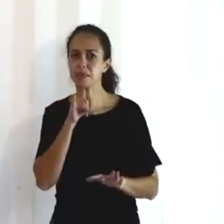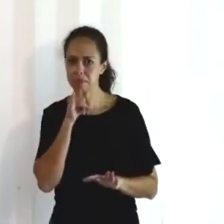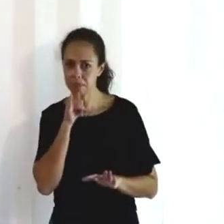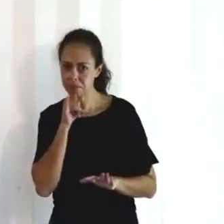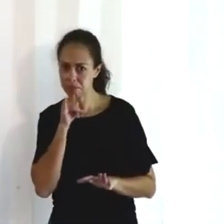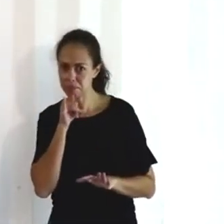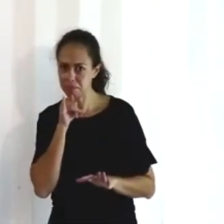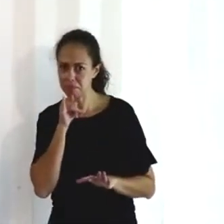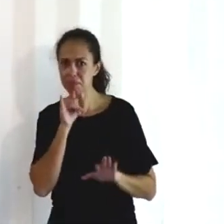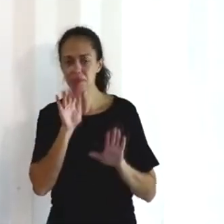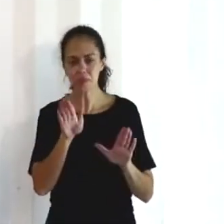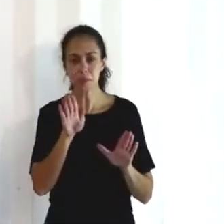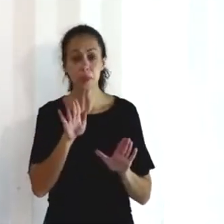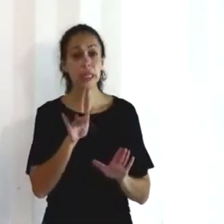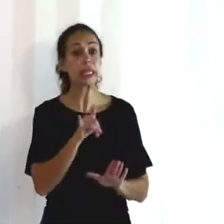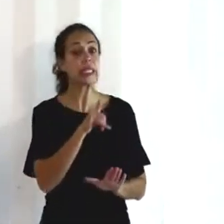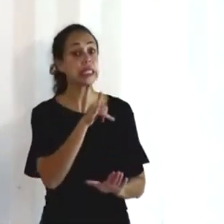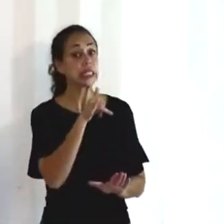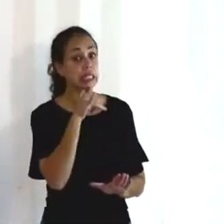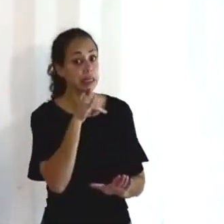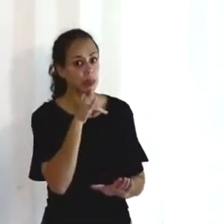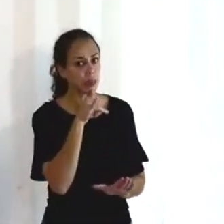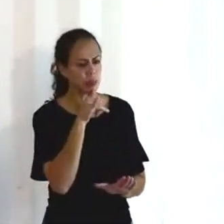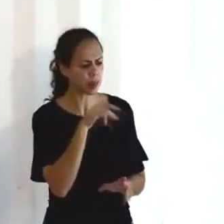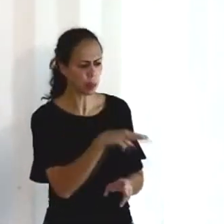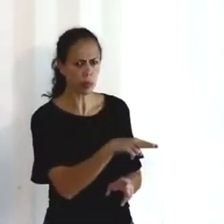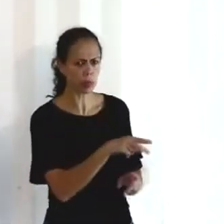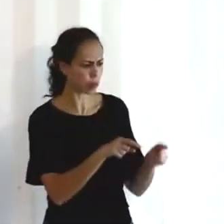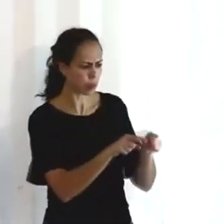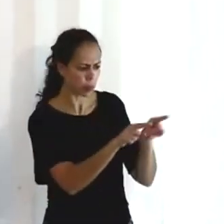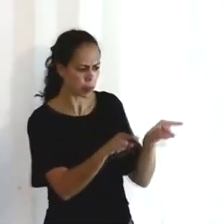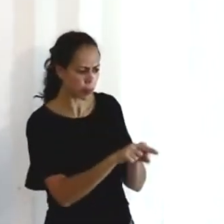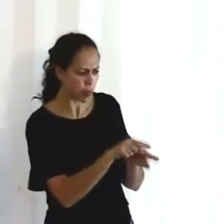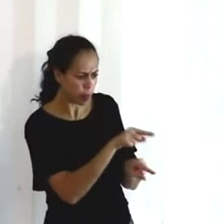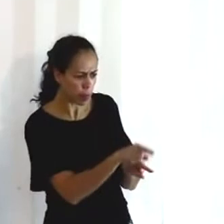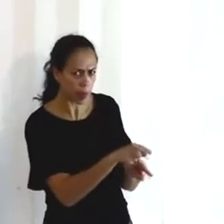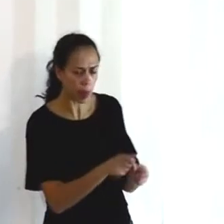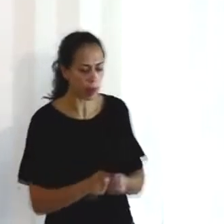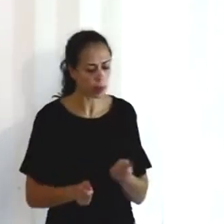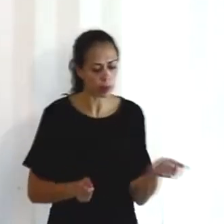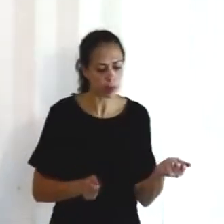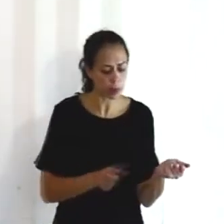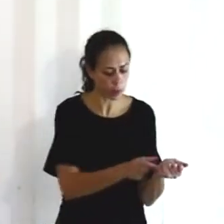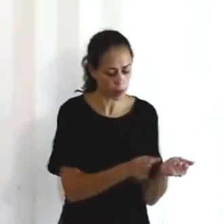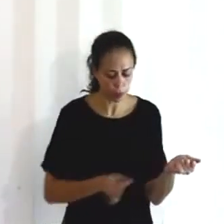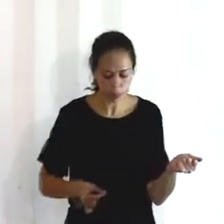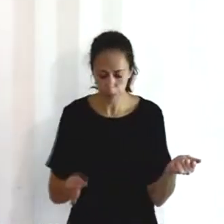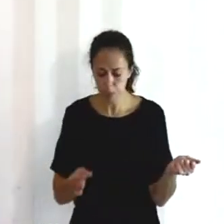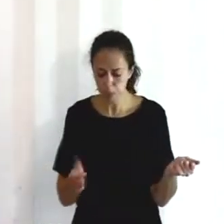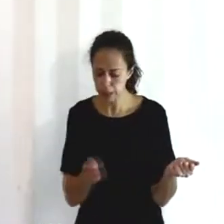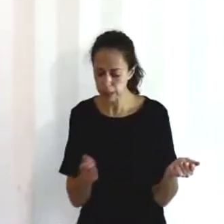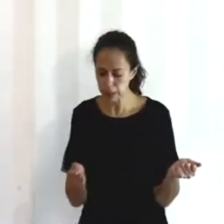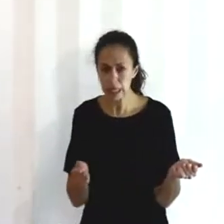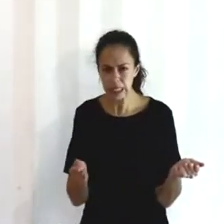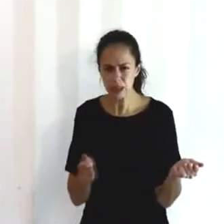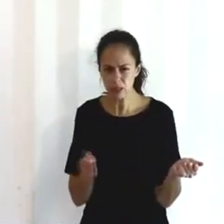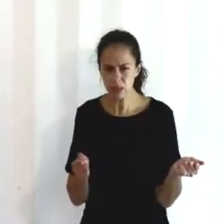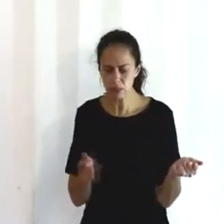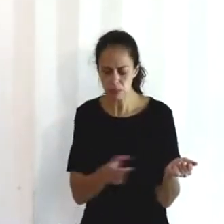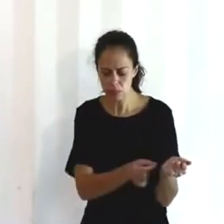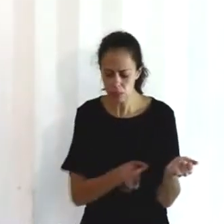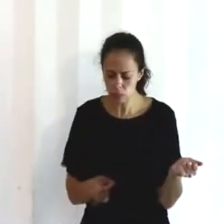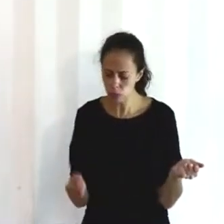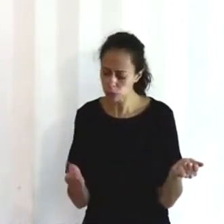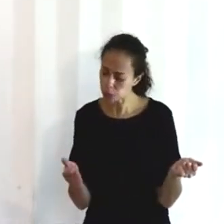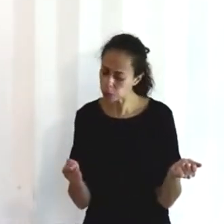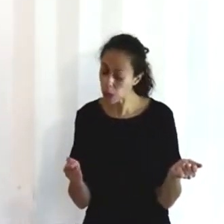É como se você tivesse colocado 2 dedos numa tomada e ficasse tomando choque de 110 ou de 220 volts, à beira